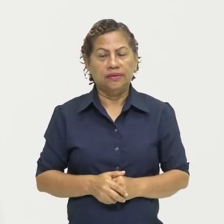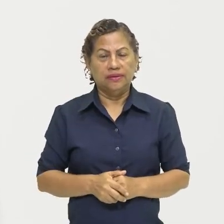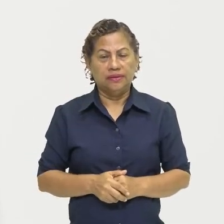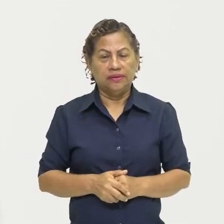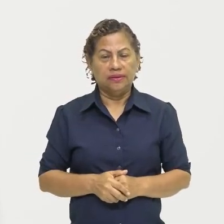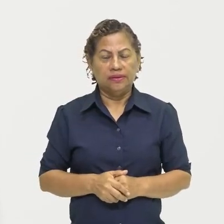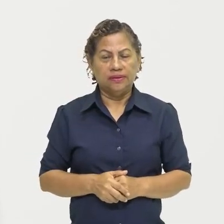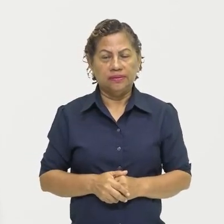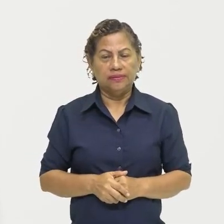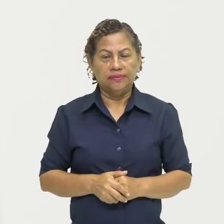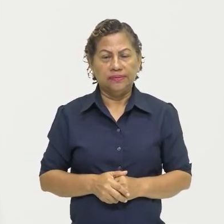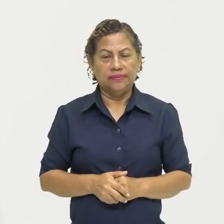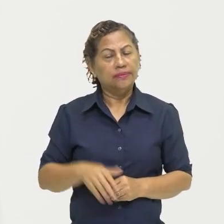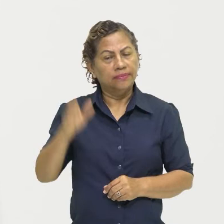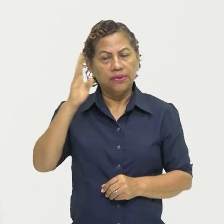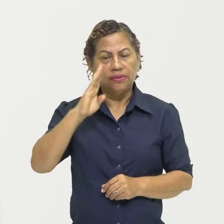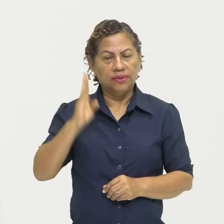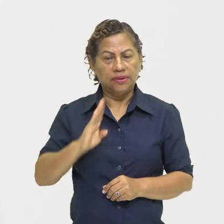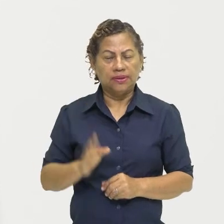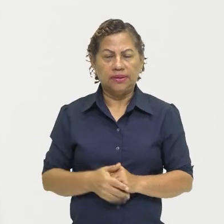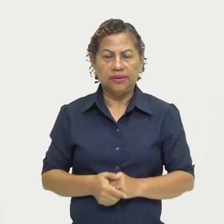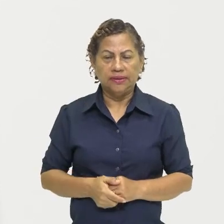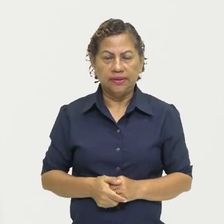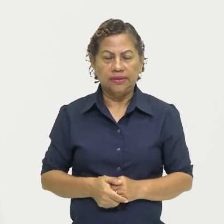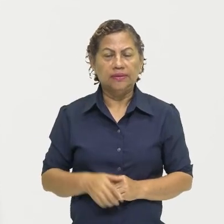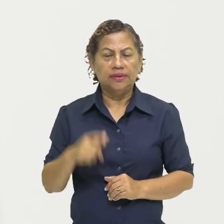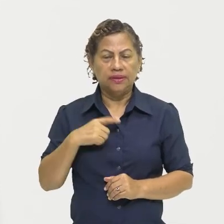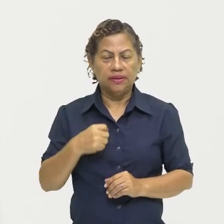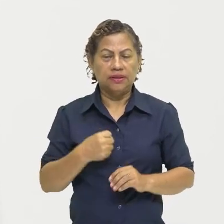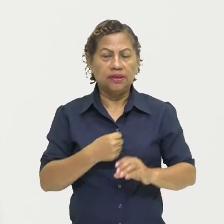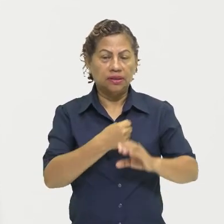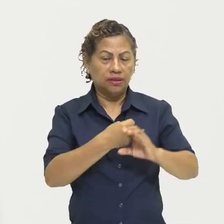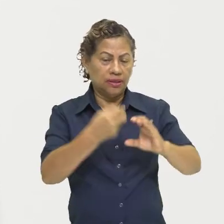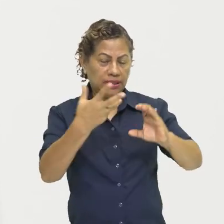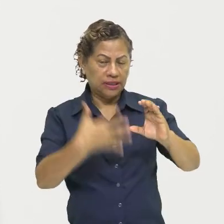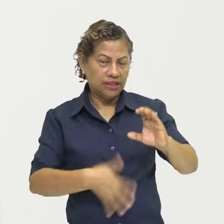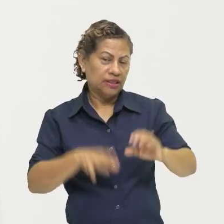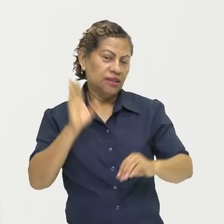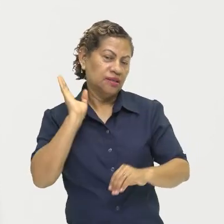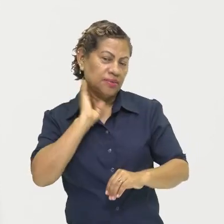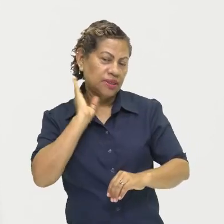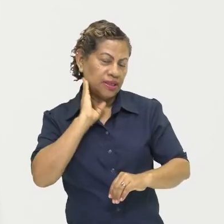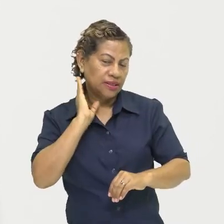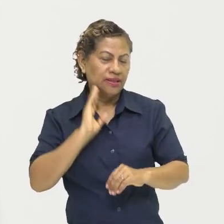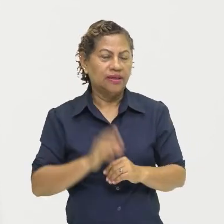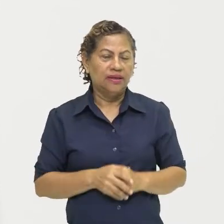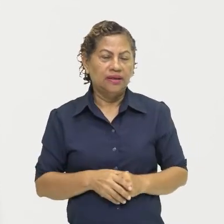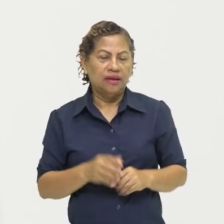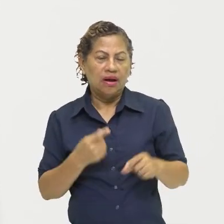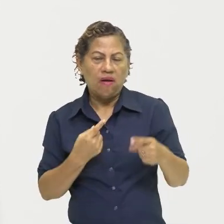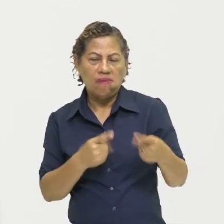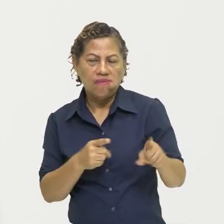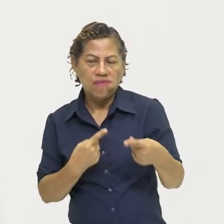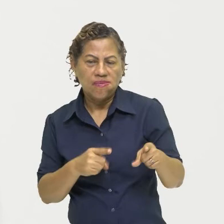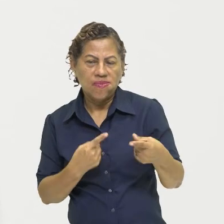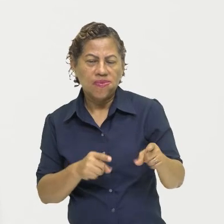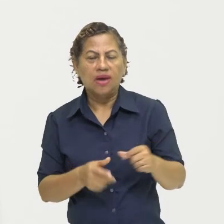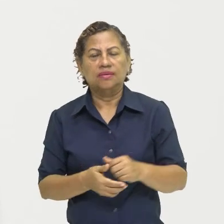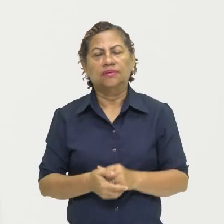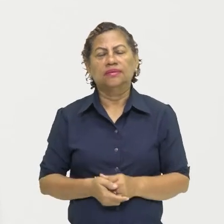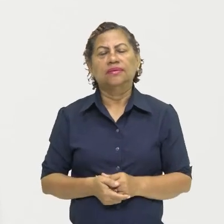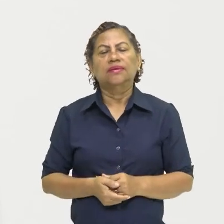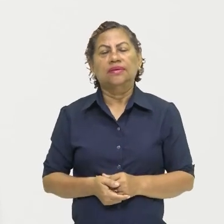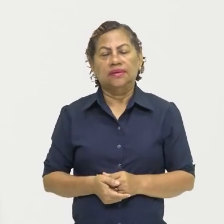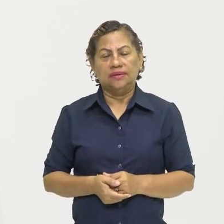essencialmente brasileiro, né? Tinha essa característica do preguiçoso, né, do espertalhão, que sempre tinha vantagens,